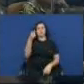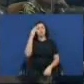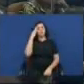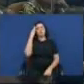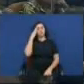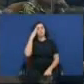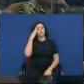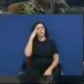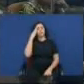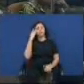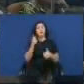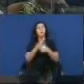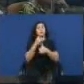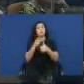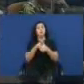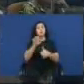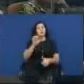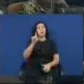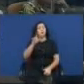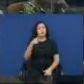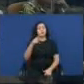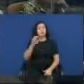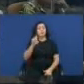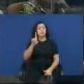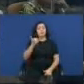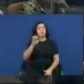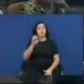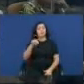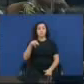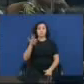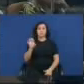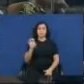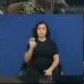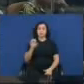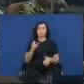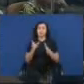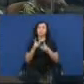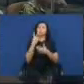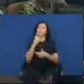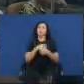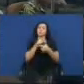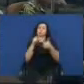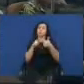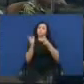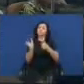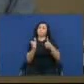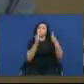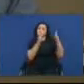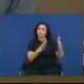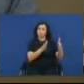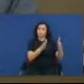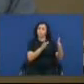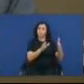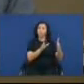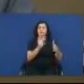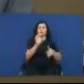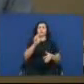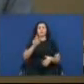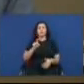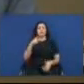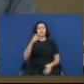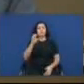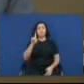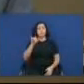saibam. Nós estamos na fase do expediente. As sessões da Câmara de Limeira têm duas fases, o expediente e a ordem do